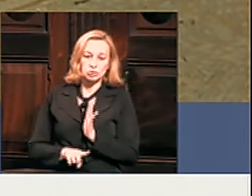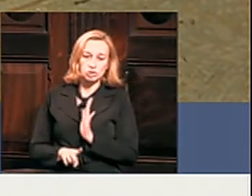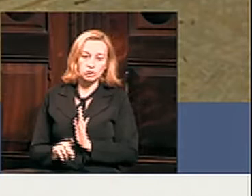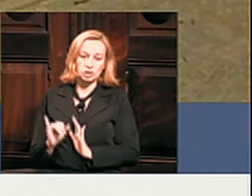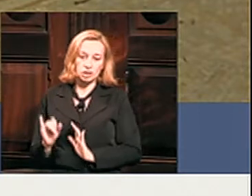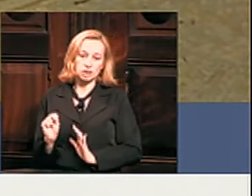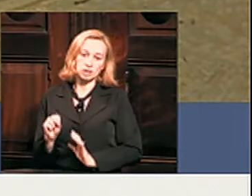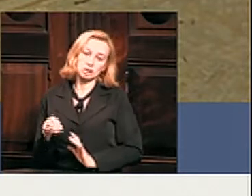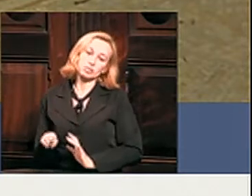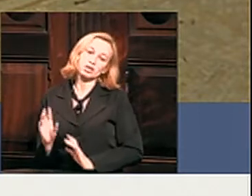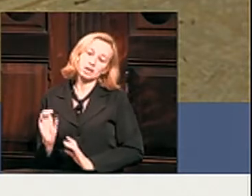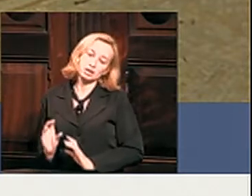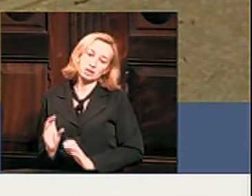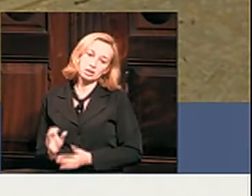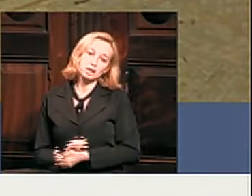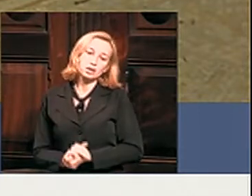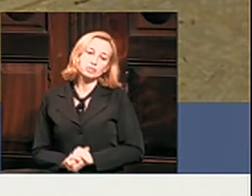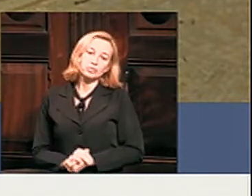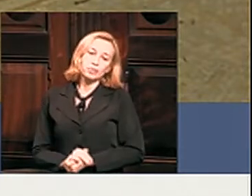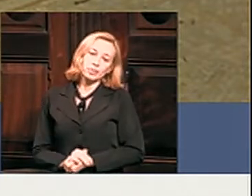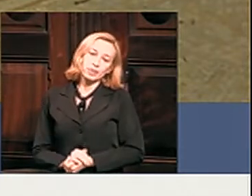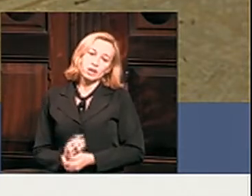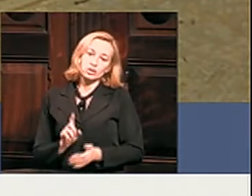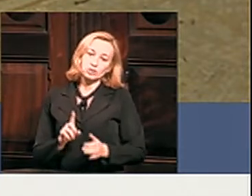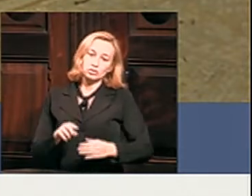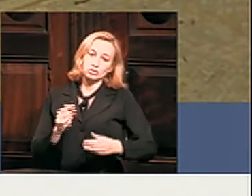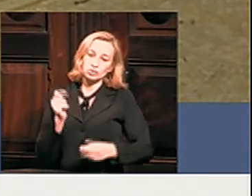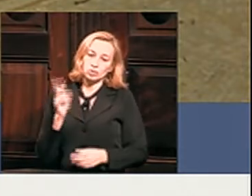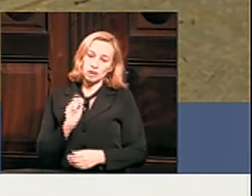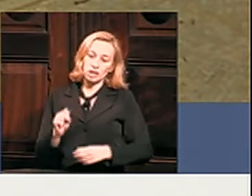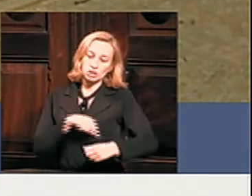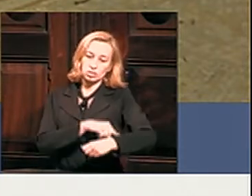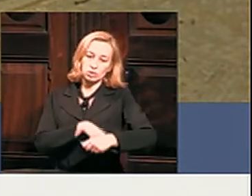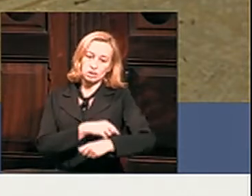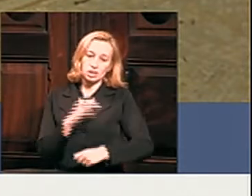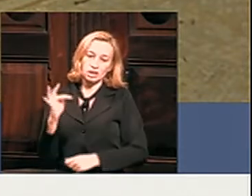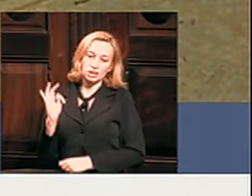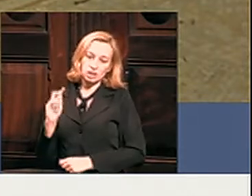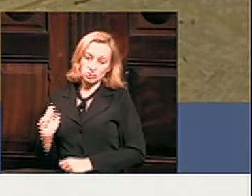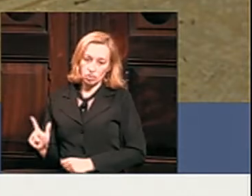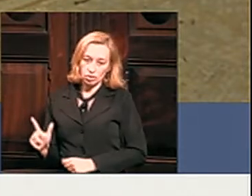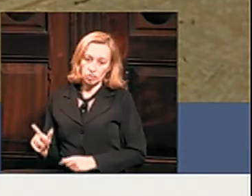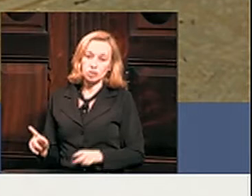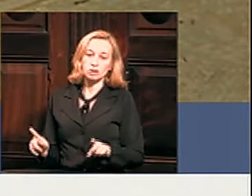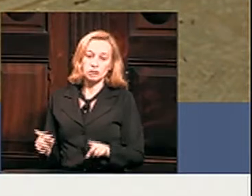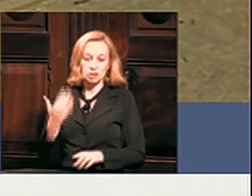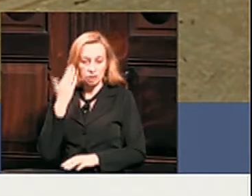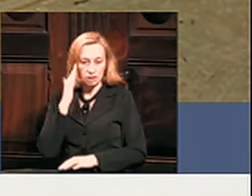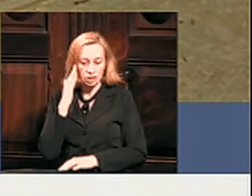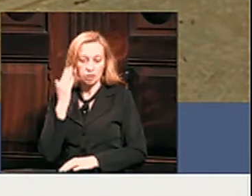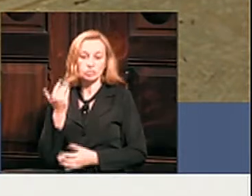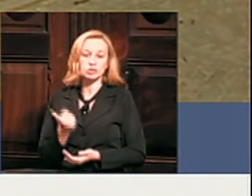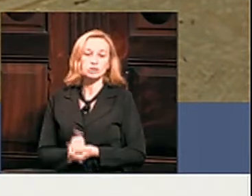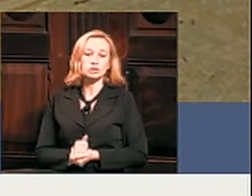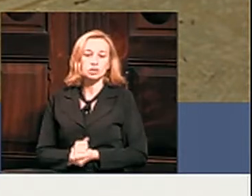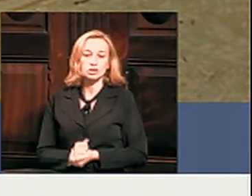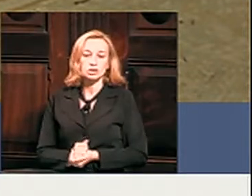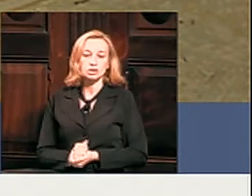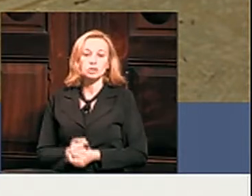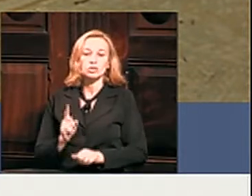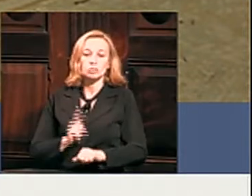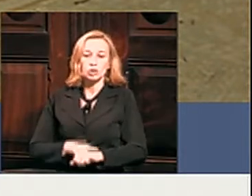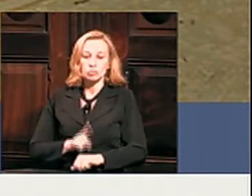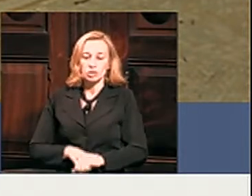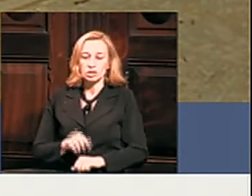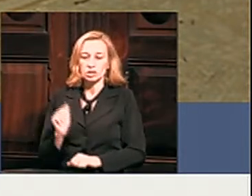de cozinha, na gasolina e também no etanol. Entendemos e compreendemos e consensamos que o momento de